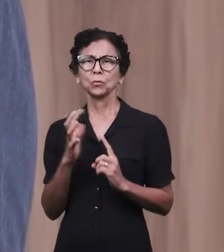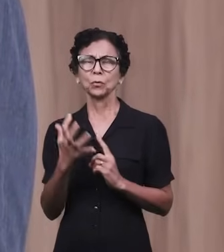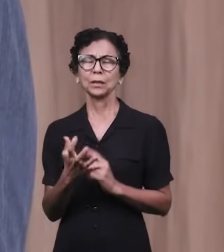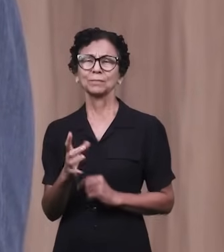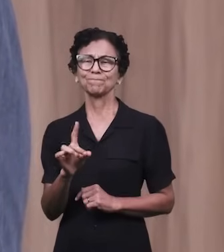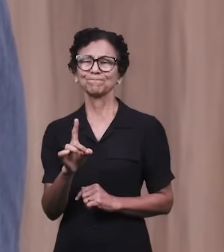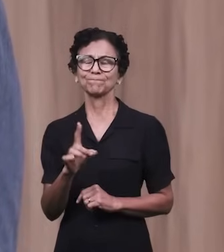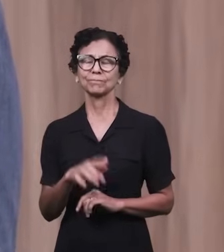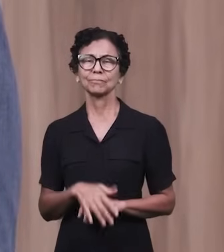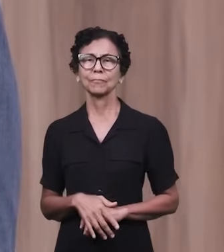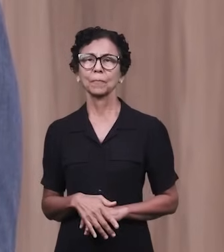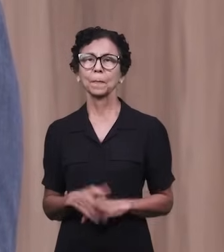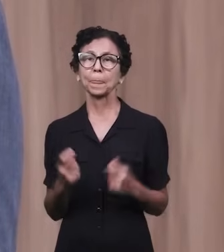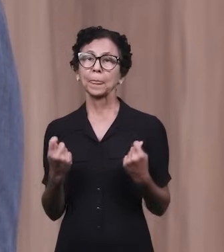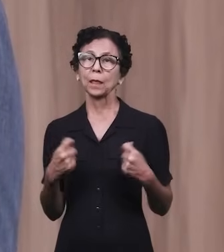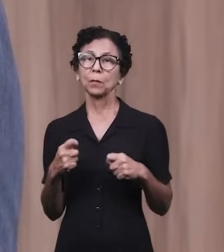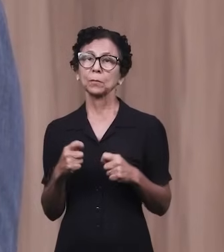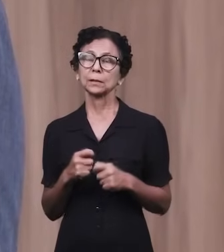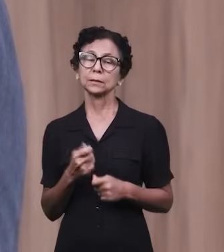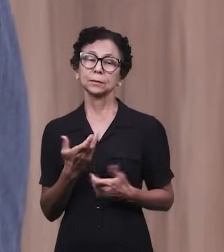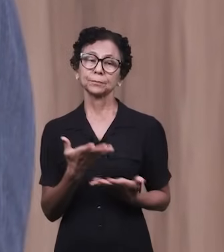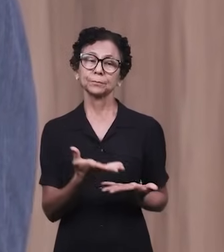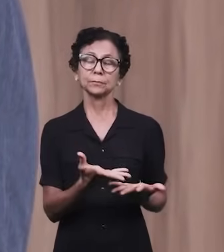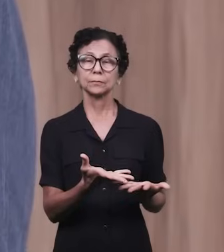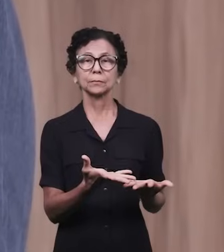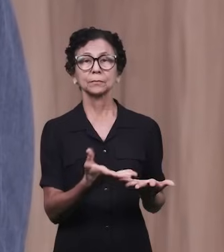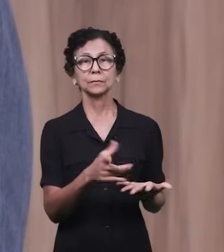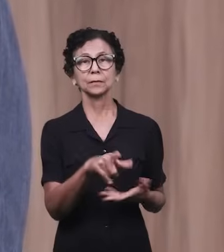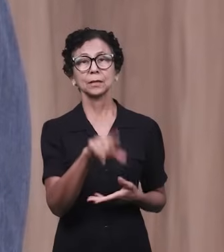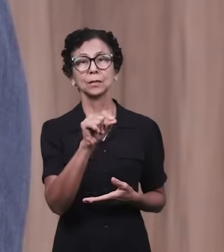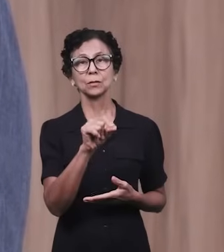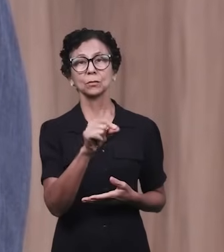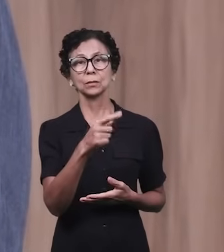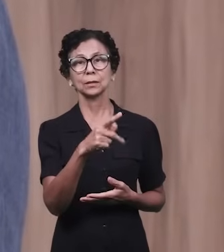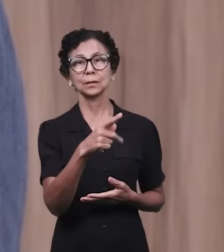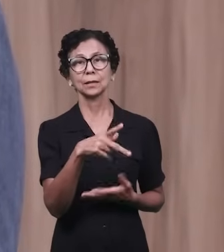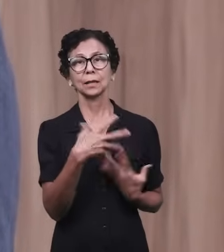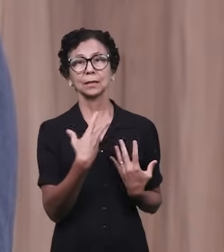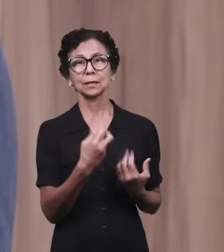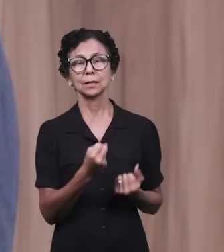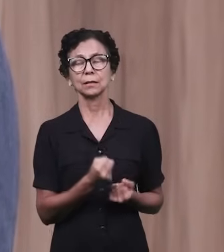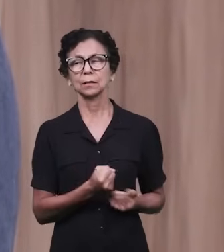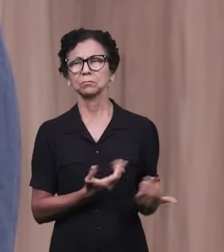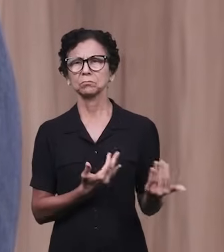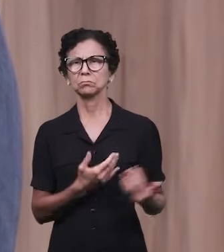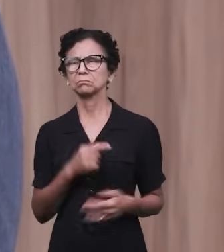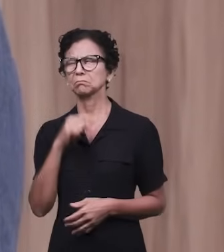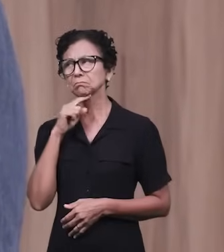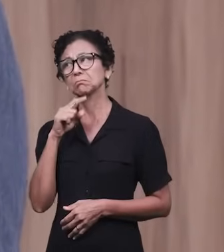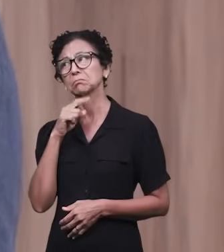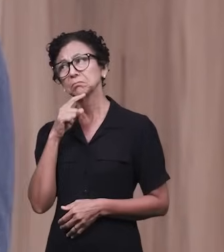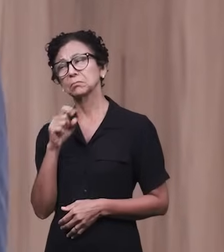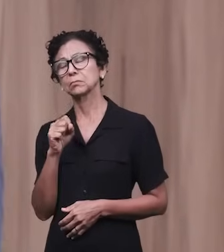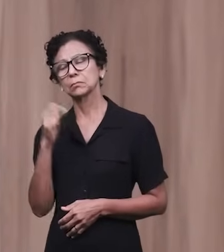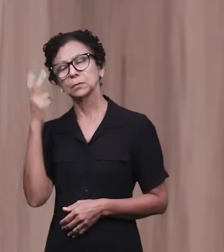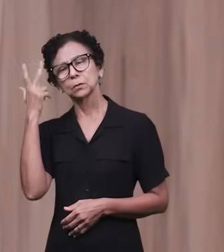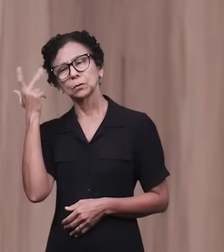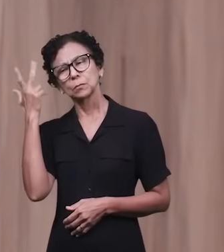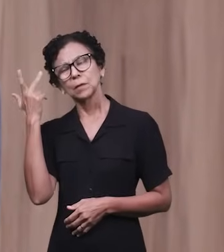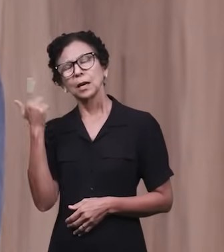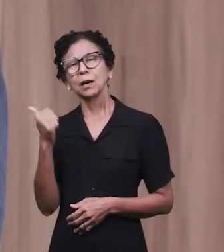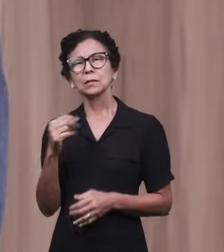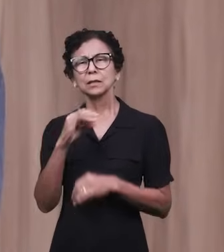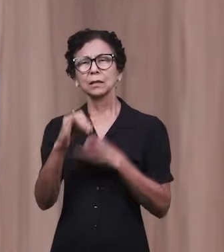preciso aceitar a escolha. Muitas vezes o jovem, ele tem dúvida. E às vezes ele fica pesquisando